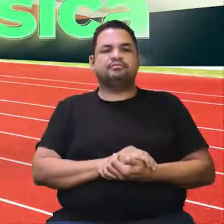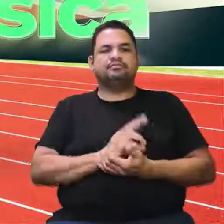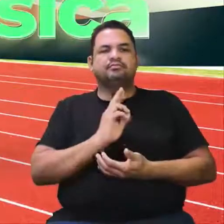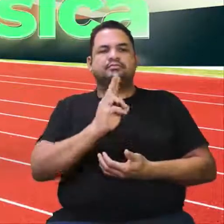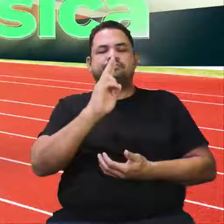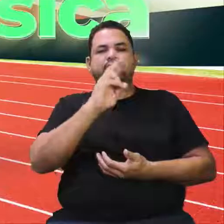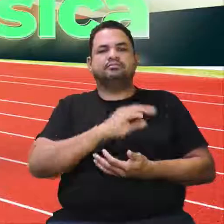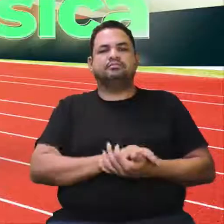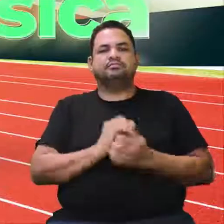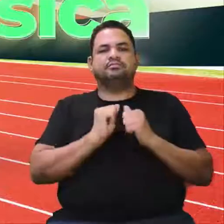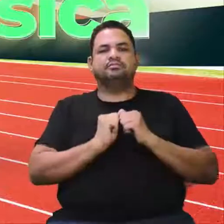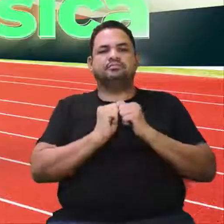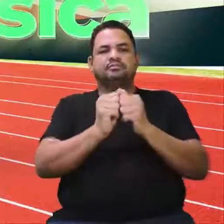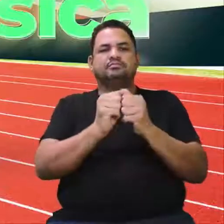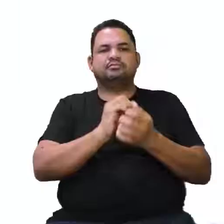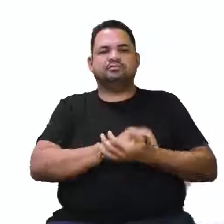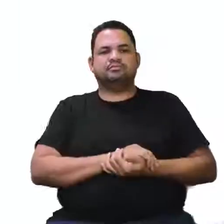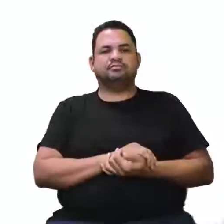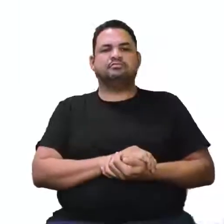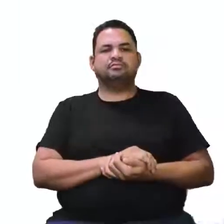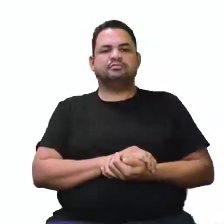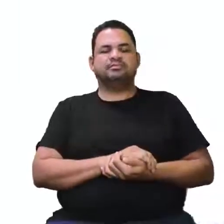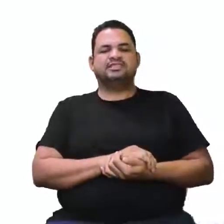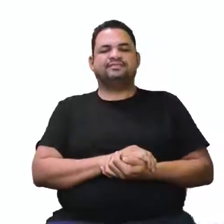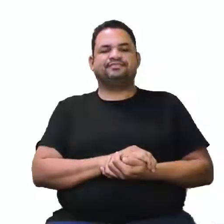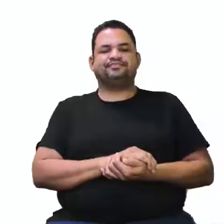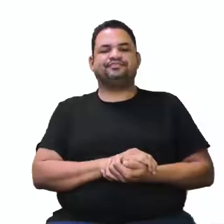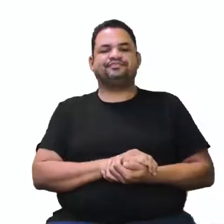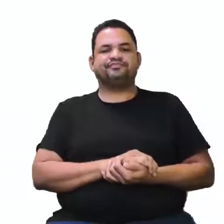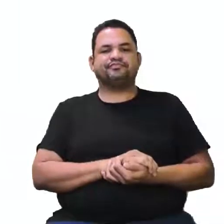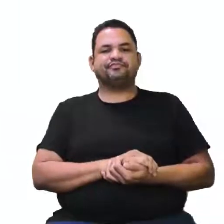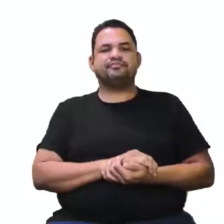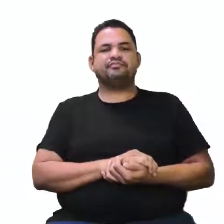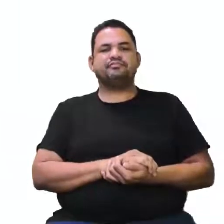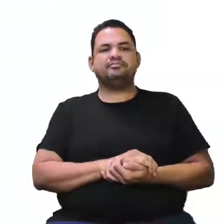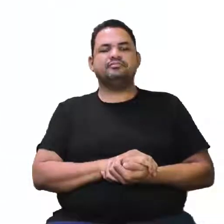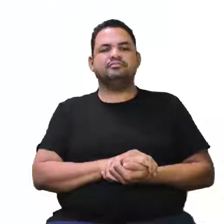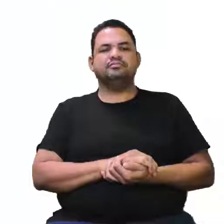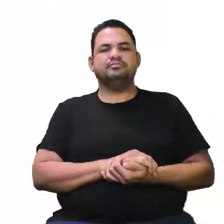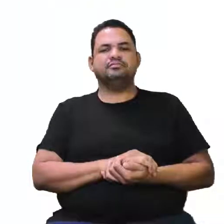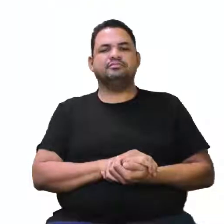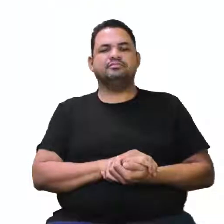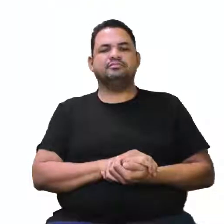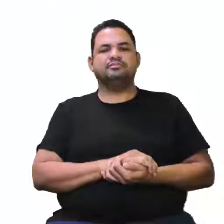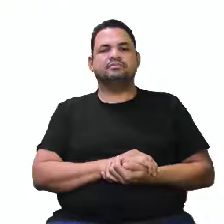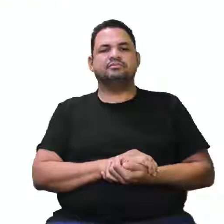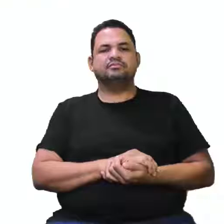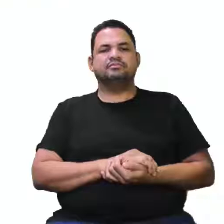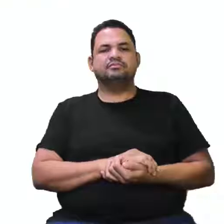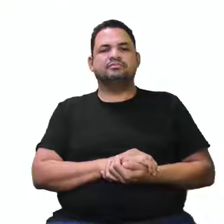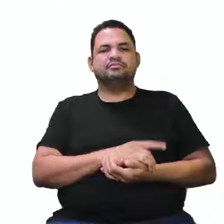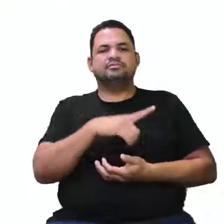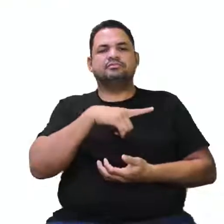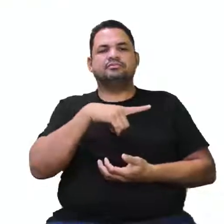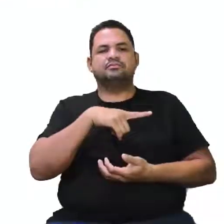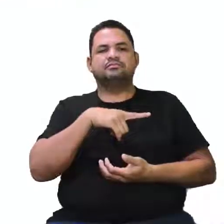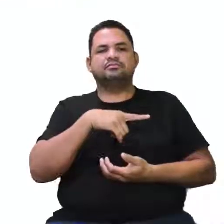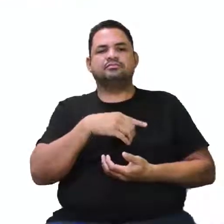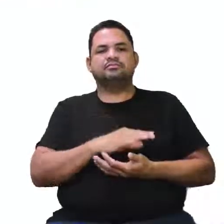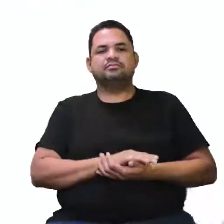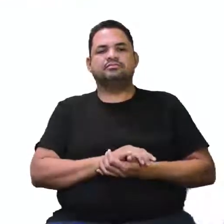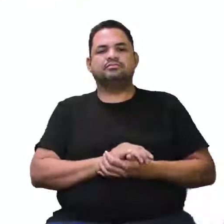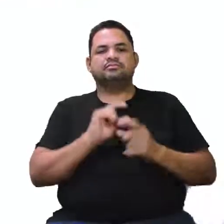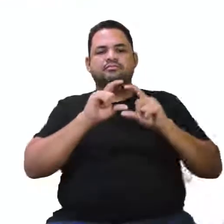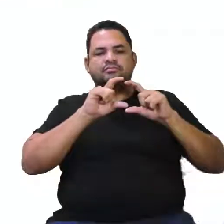vamos continuar. Acompanha no slide aí a nossa discussão. Então, nós temos aqui, né, um